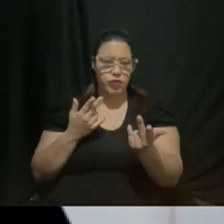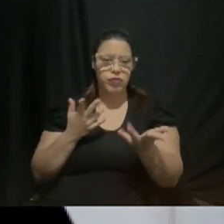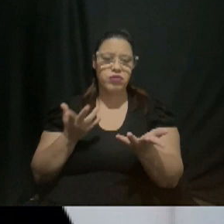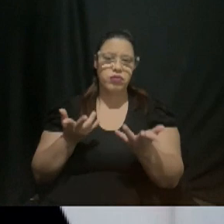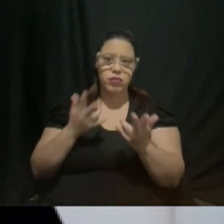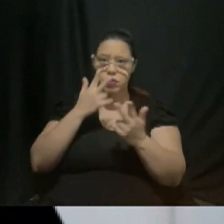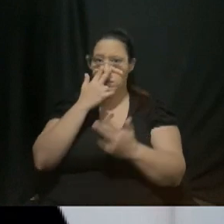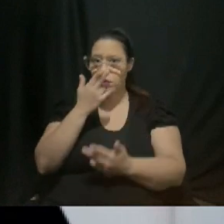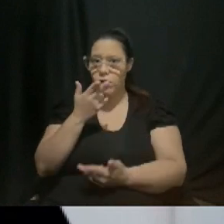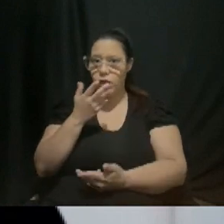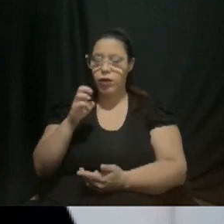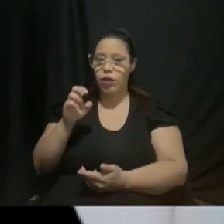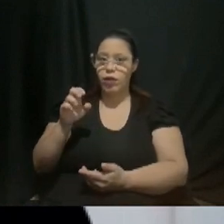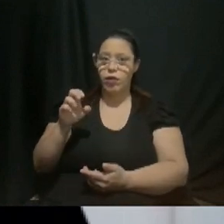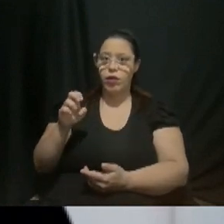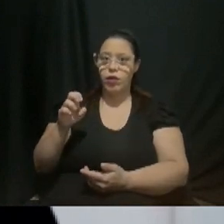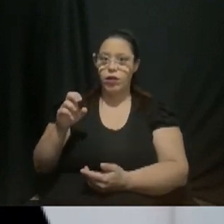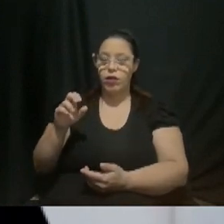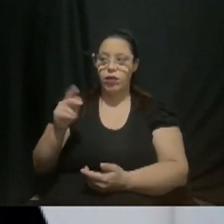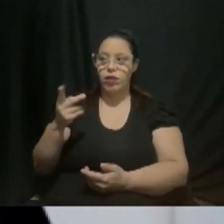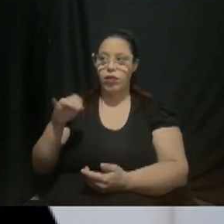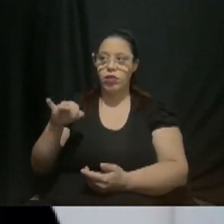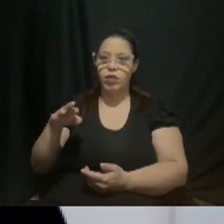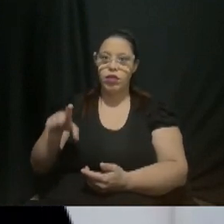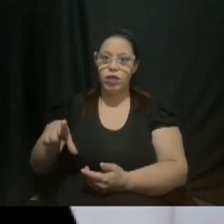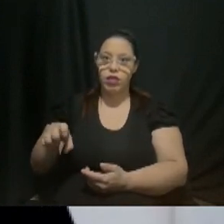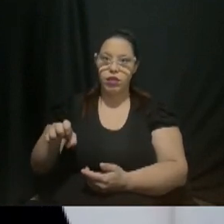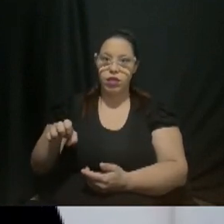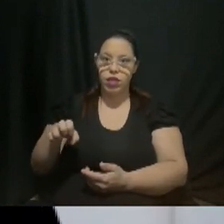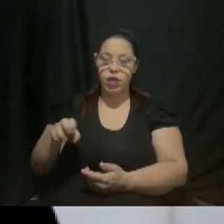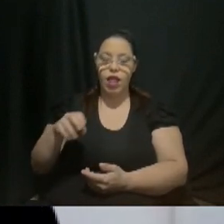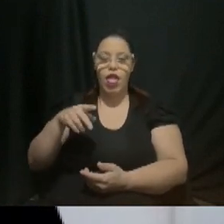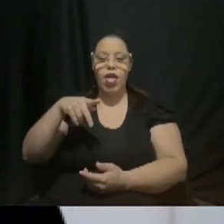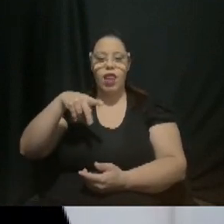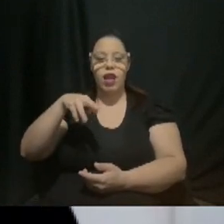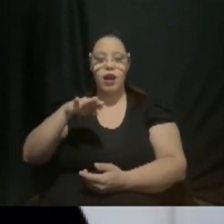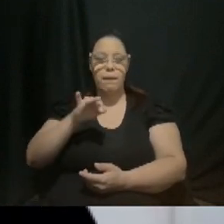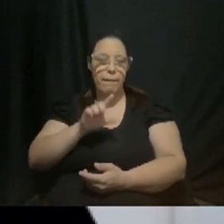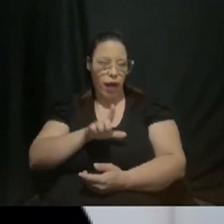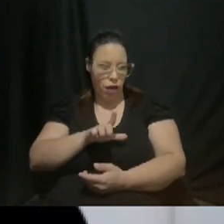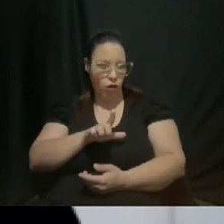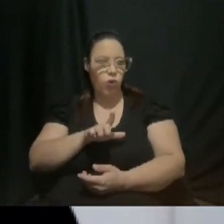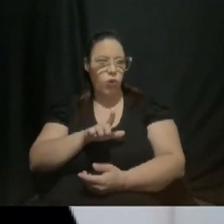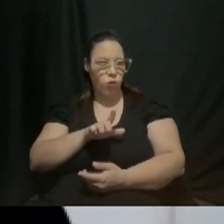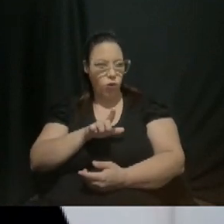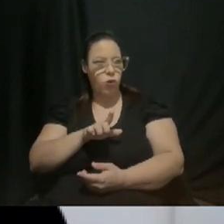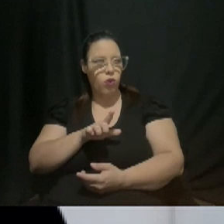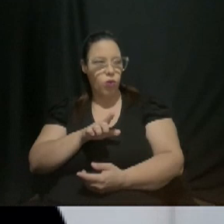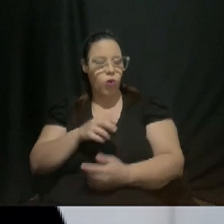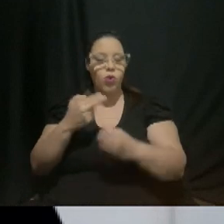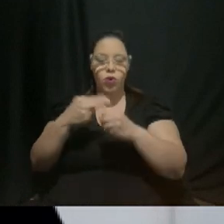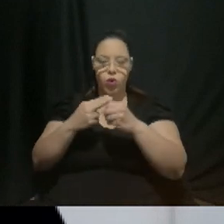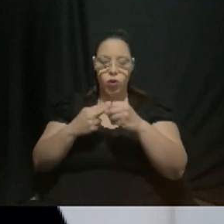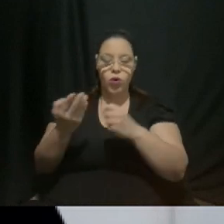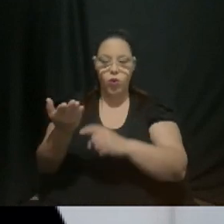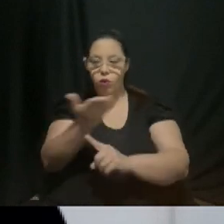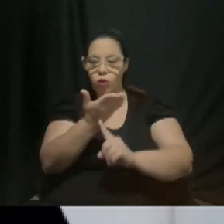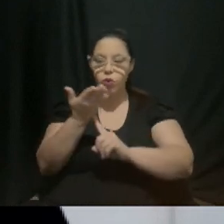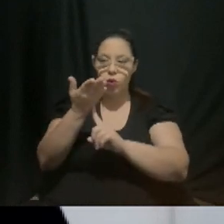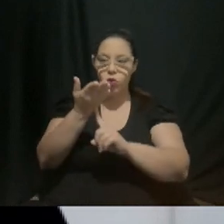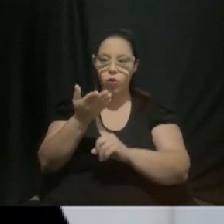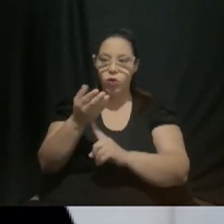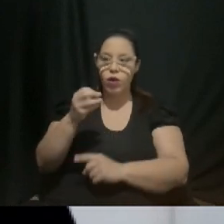a que a gente teve, por exemplo, no Nepal, eu estudei, eu fiz parte da minha graduação na Universidade de Tecnologia, em Sydney, na Austrália. Lá a gente